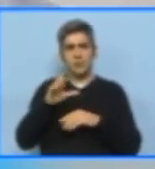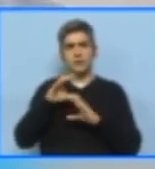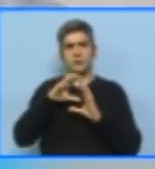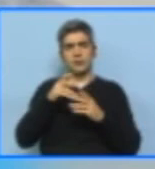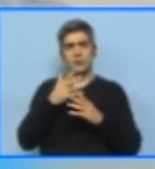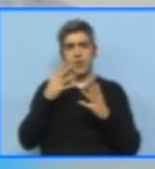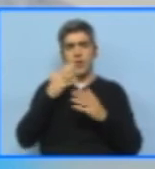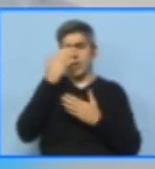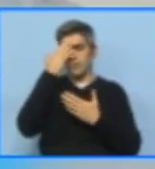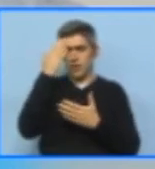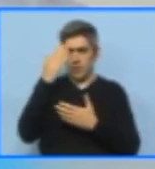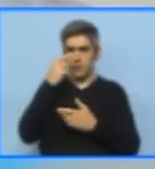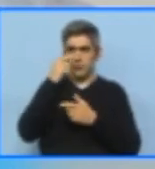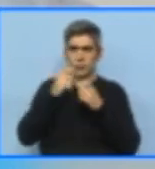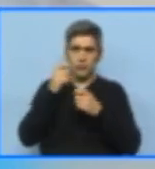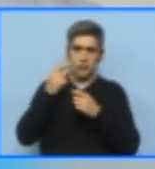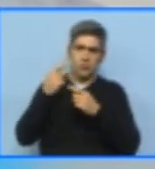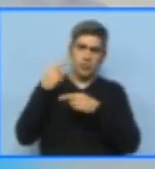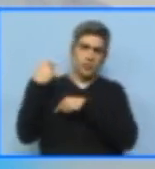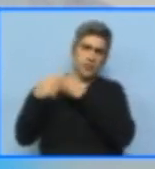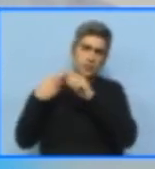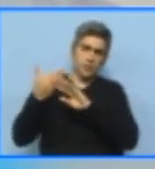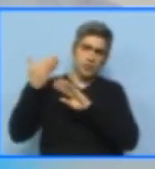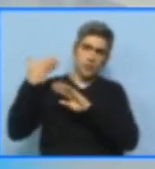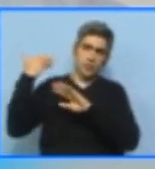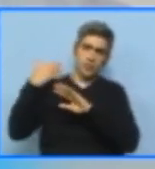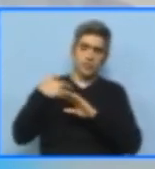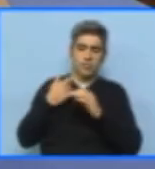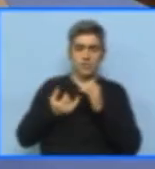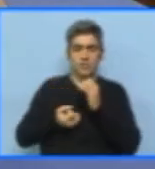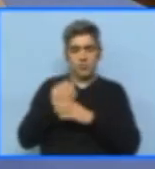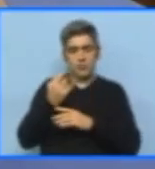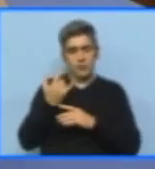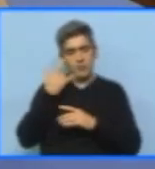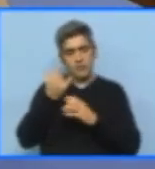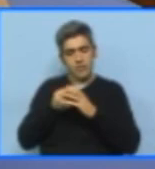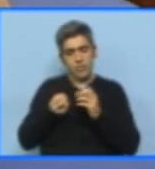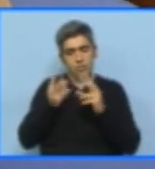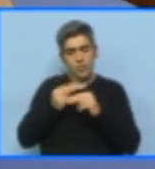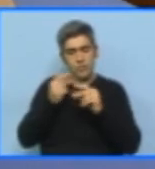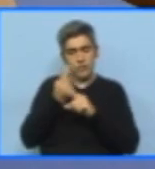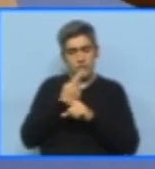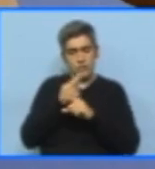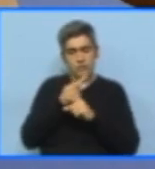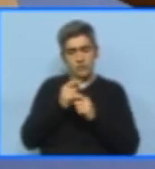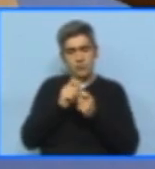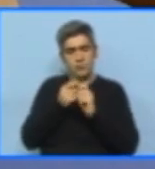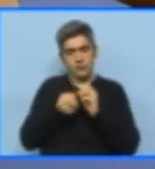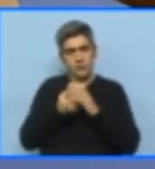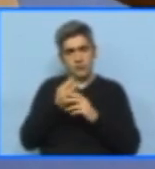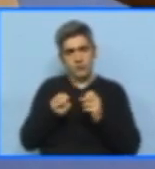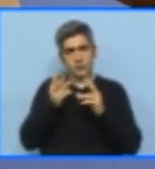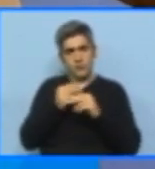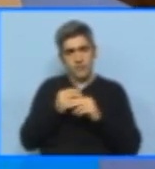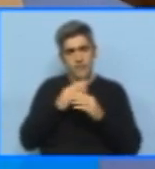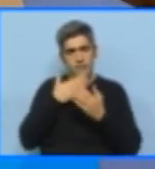maior homenagem que fazemos às gerações anteriores é sermos inovadores. É sermos capazes de empreender,